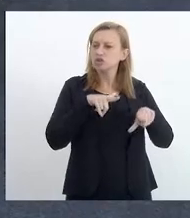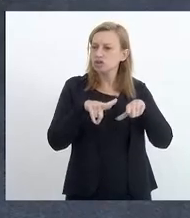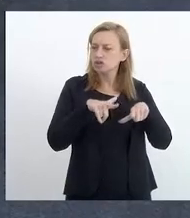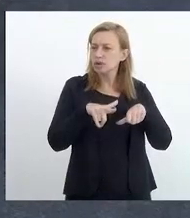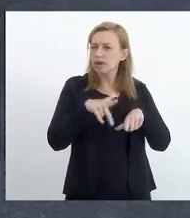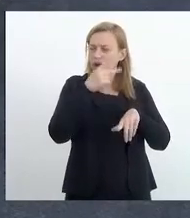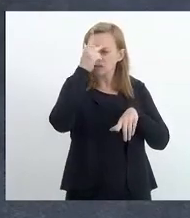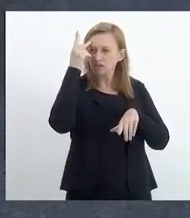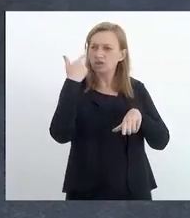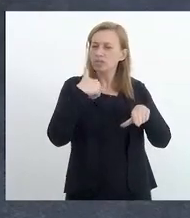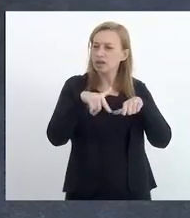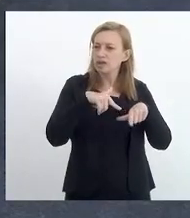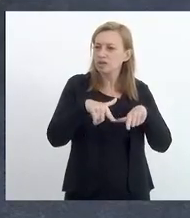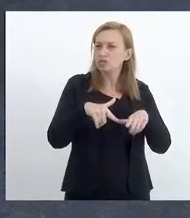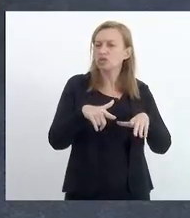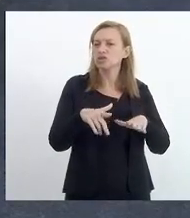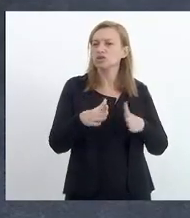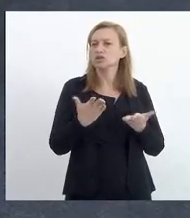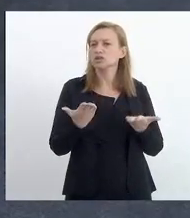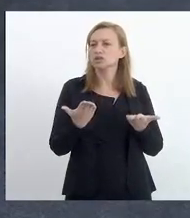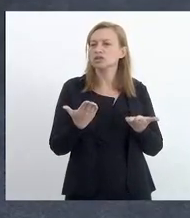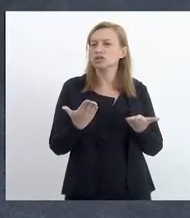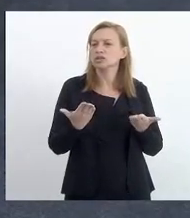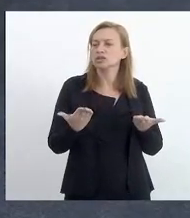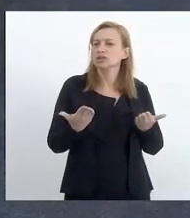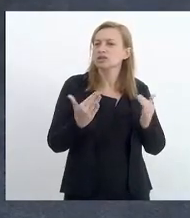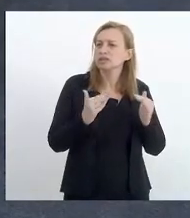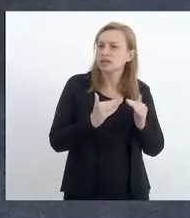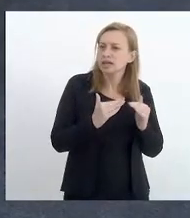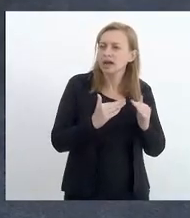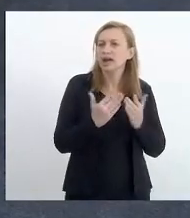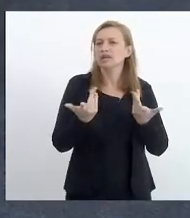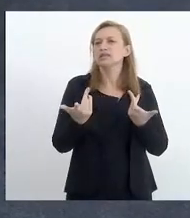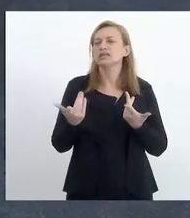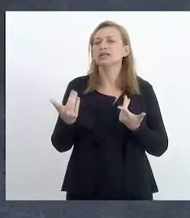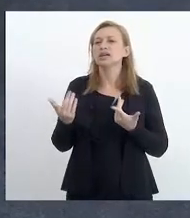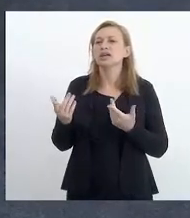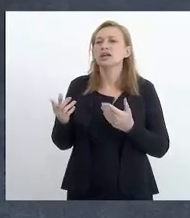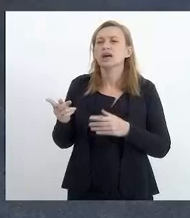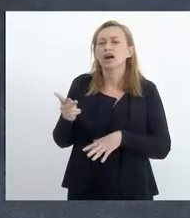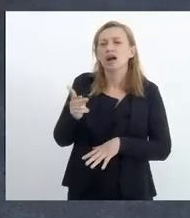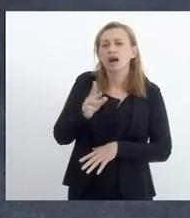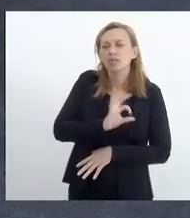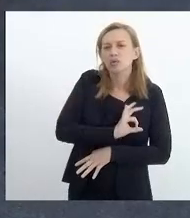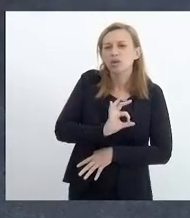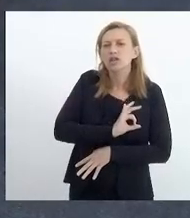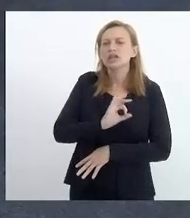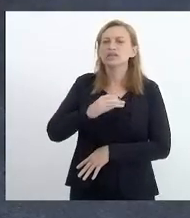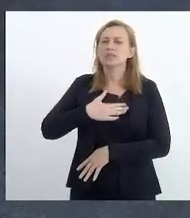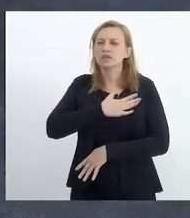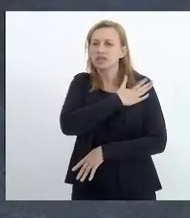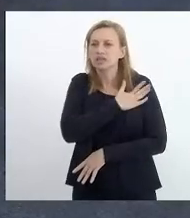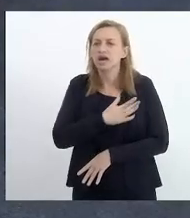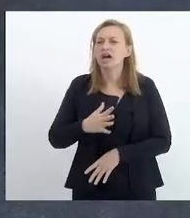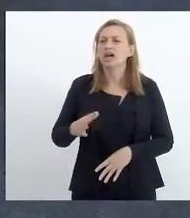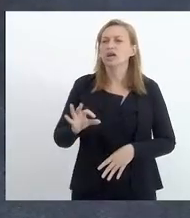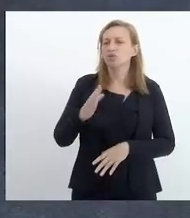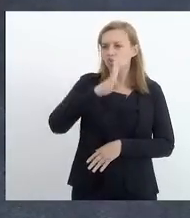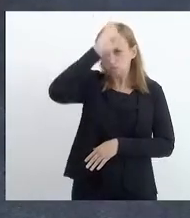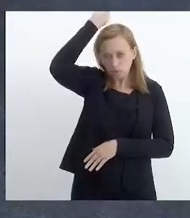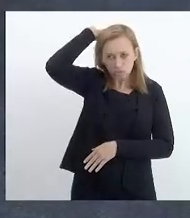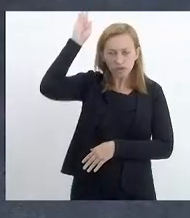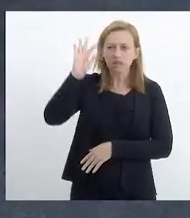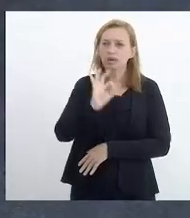os funcionários do Rio de Janeiro, a Polícia Militar, o Corpo de Bombeiro, a Polícia Civil